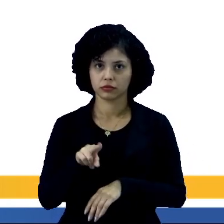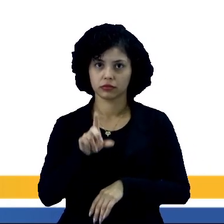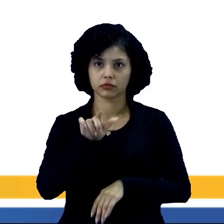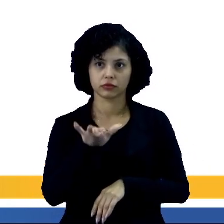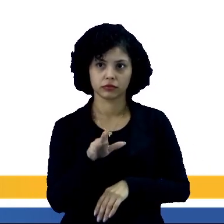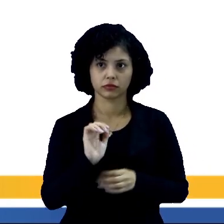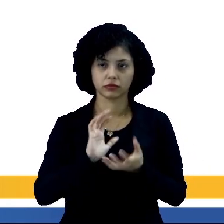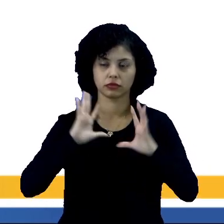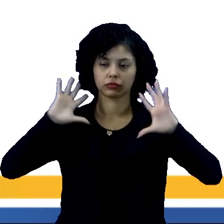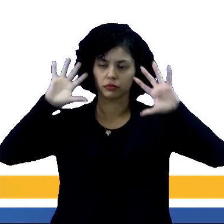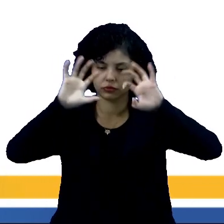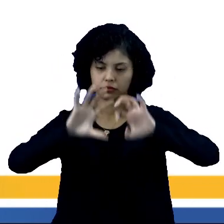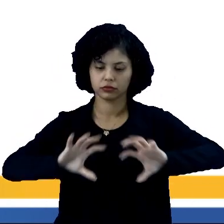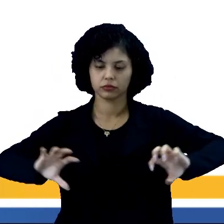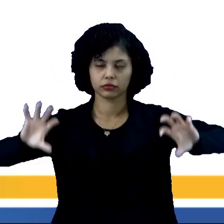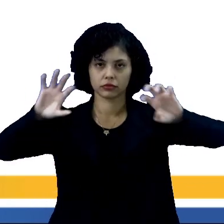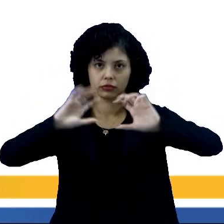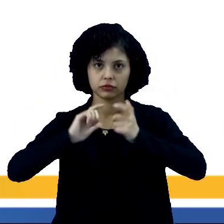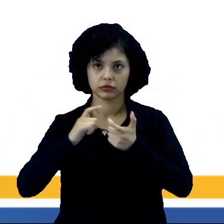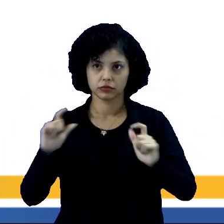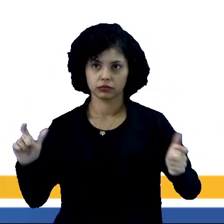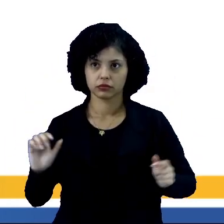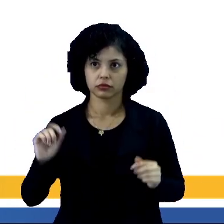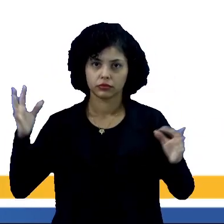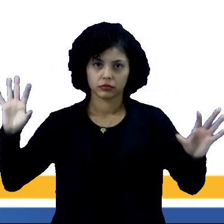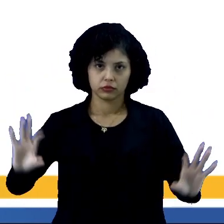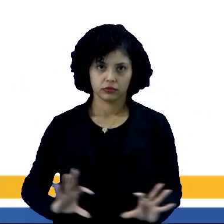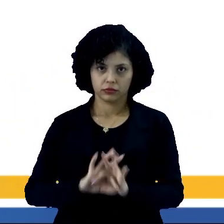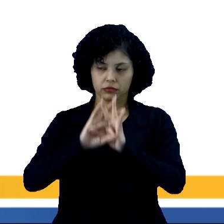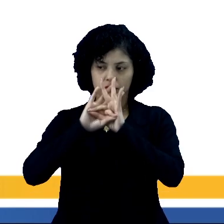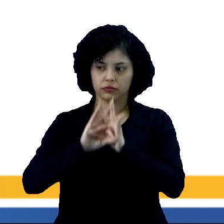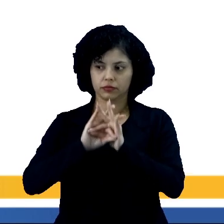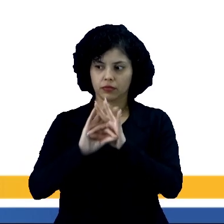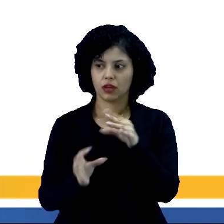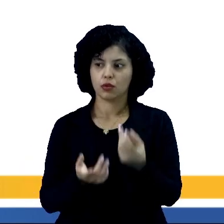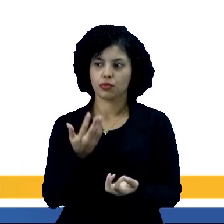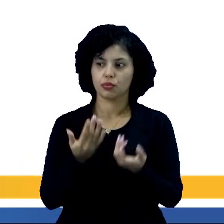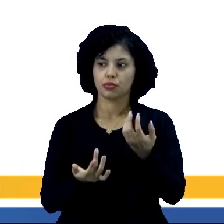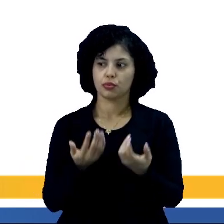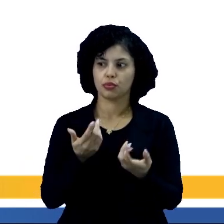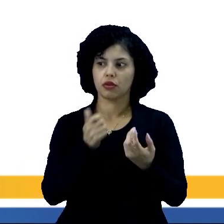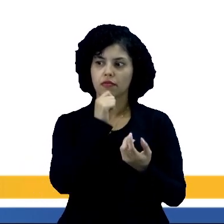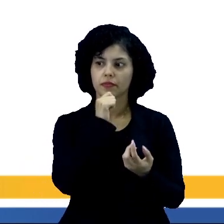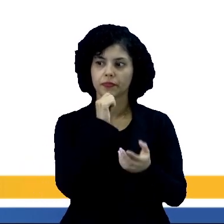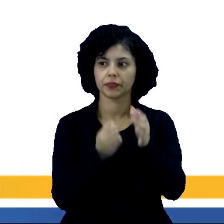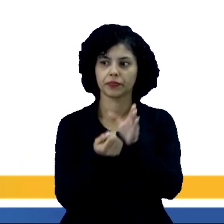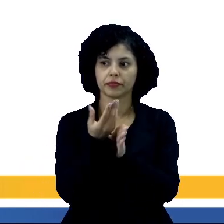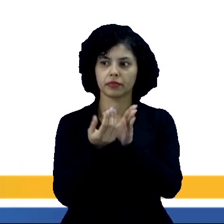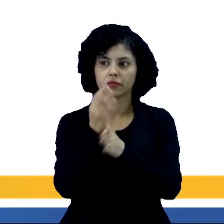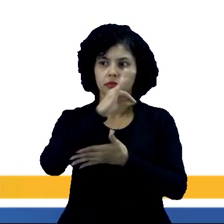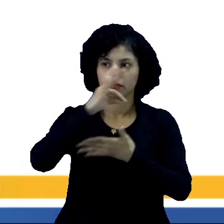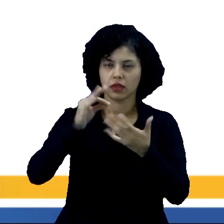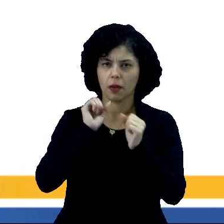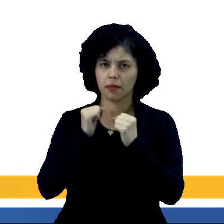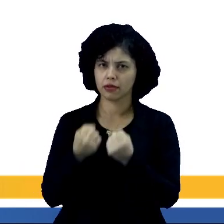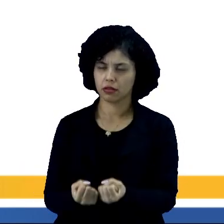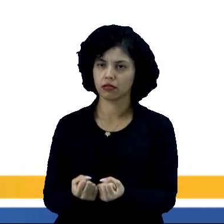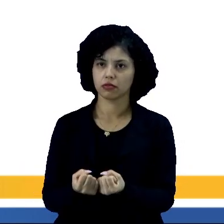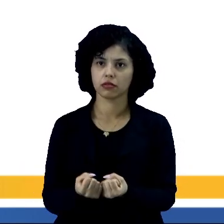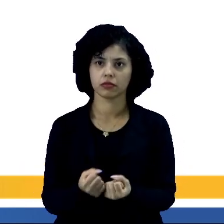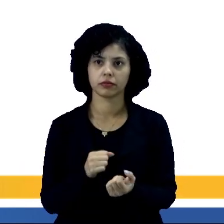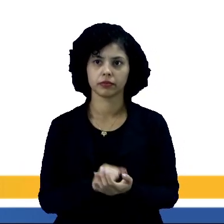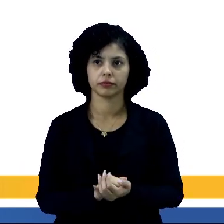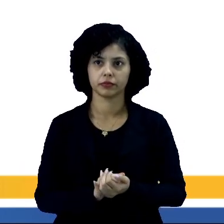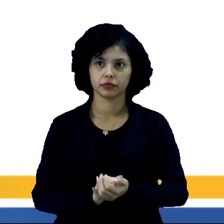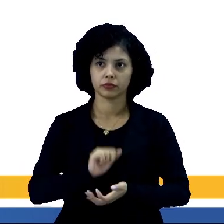as imensas nuvens de gás. Durante a fusão nuclear, durante a queima, podem ser produzidos elementos mais pesados, como é o caso